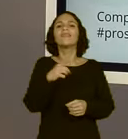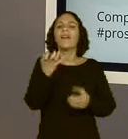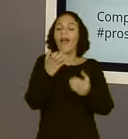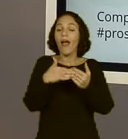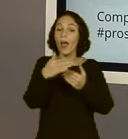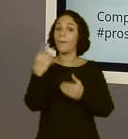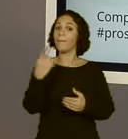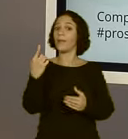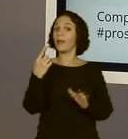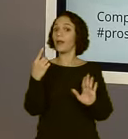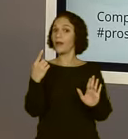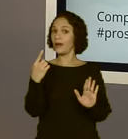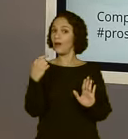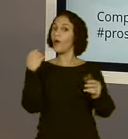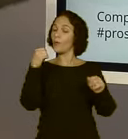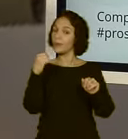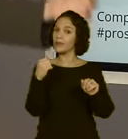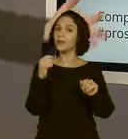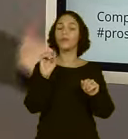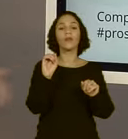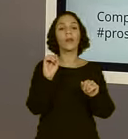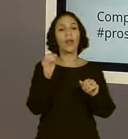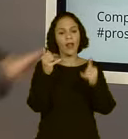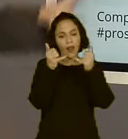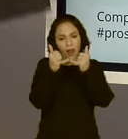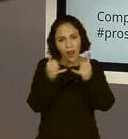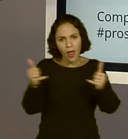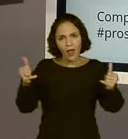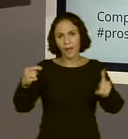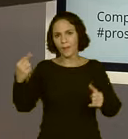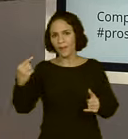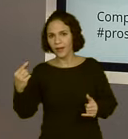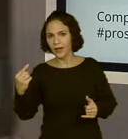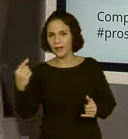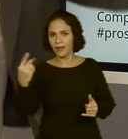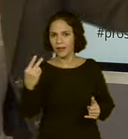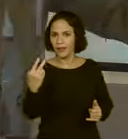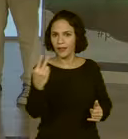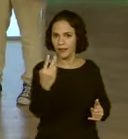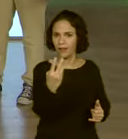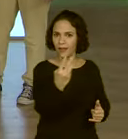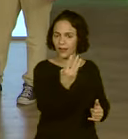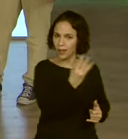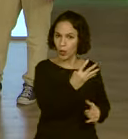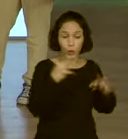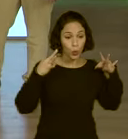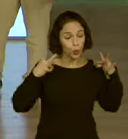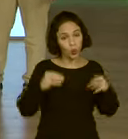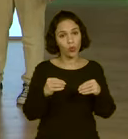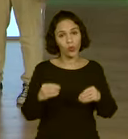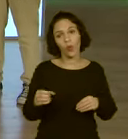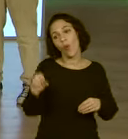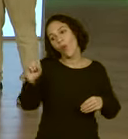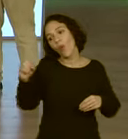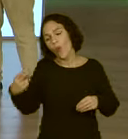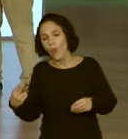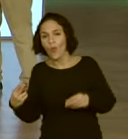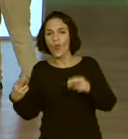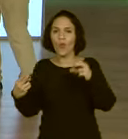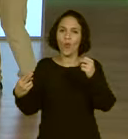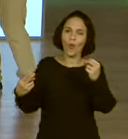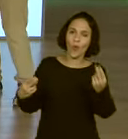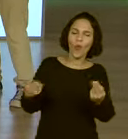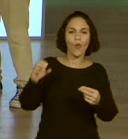primeiro, lembra que tem que colocar os sonhos numa linha do tempo, não dá para querer fazer tudo. É uma coisa ou a outra de cada vez,